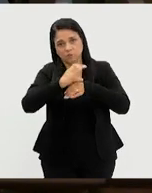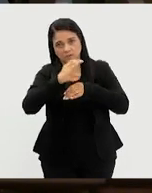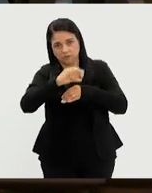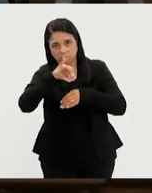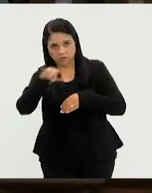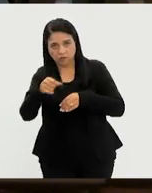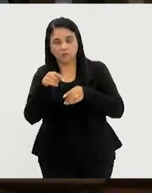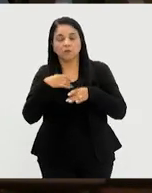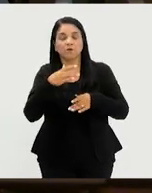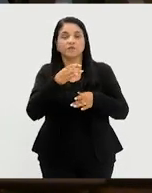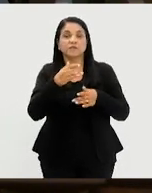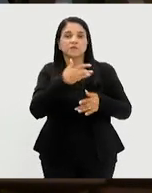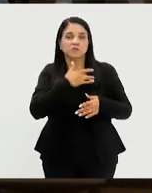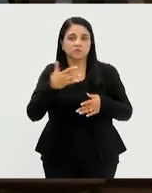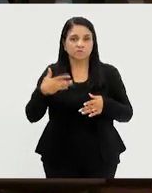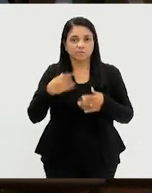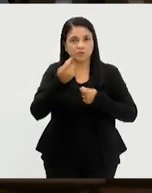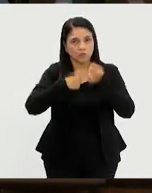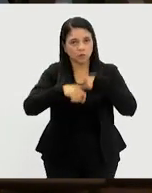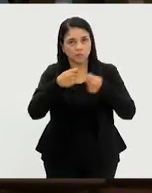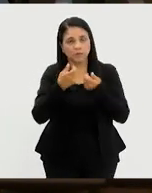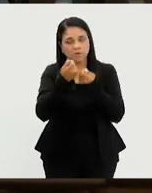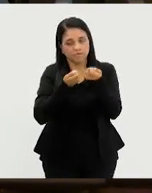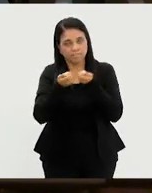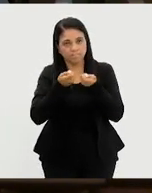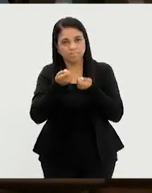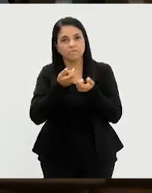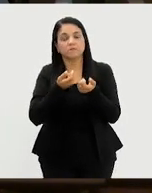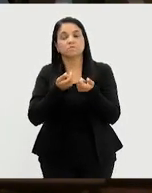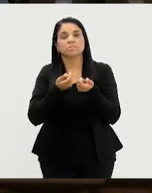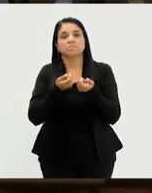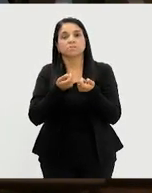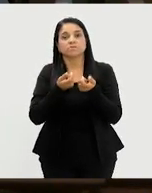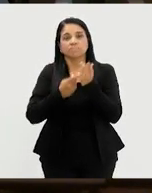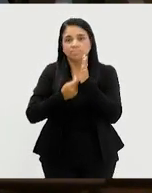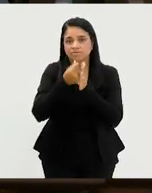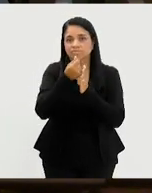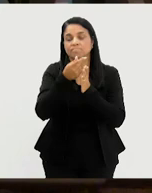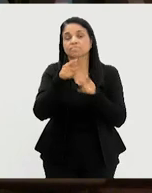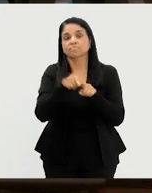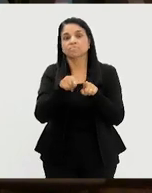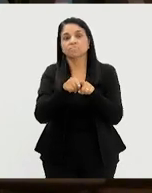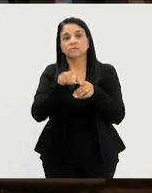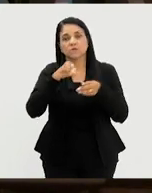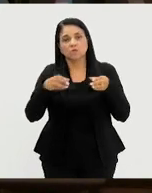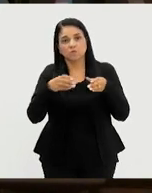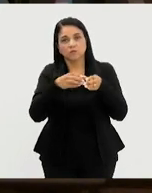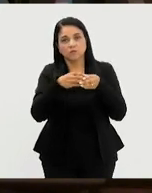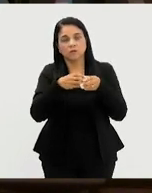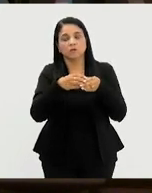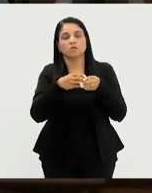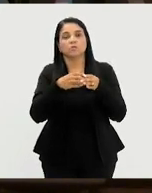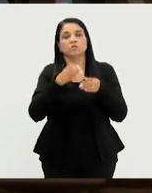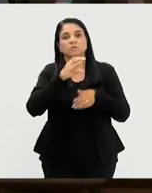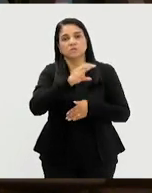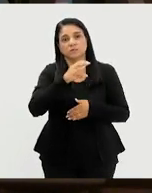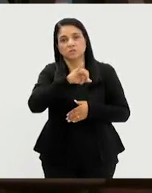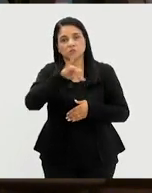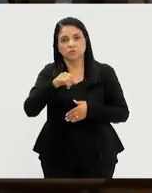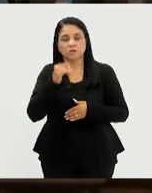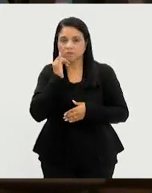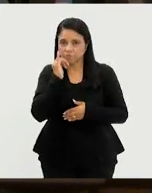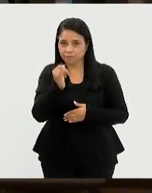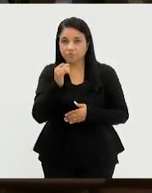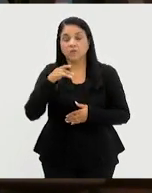indústria comércio orçamento Finanças fiscalização financeira e controle para emitir parecer pela comissão de constituição e justiça Deputado Felipinho